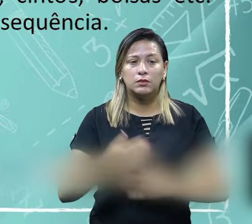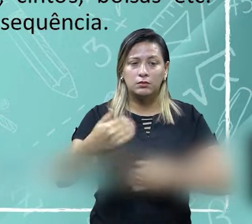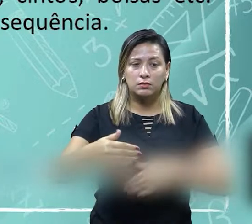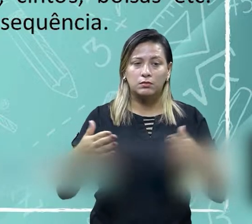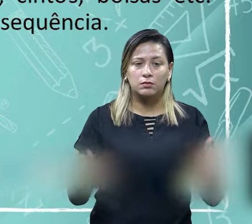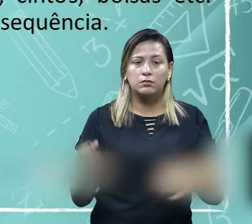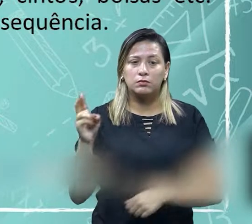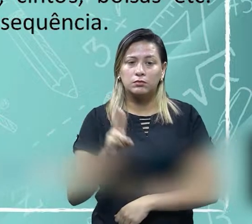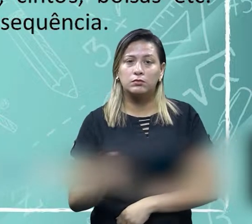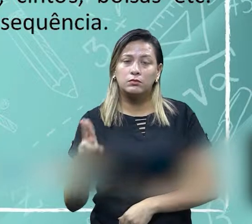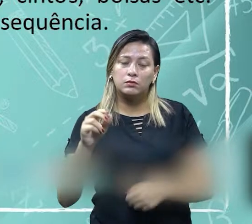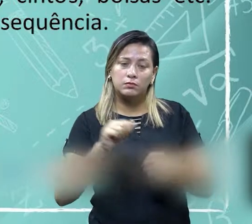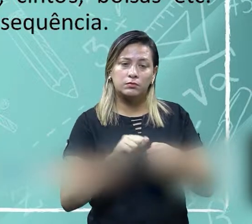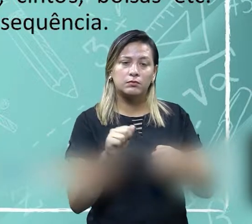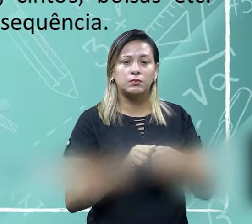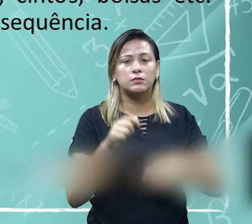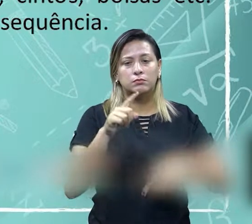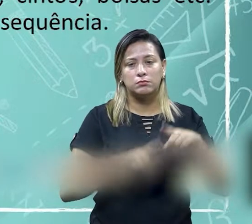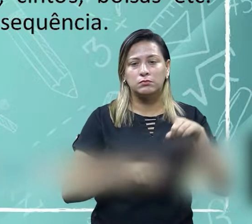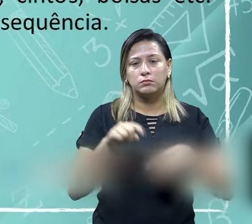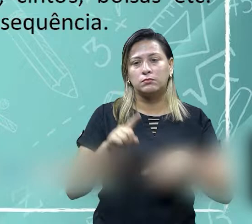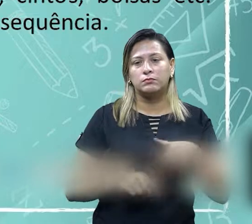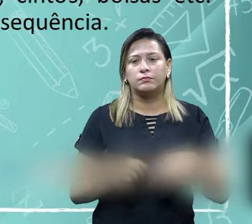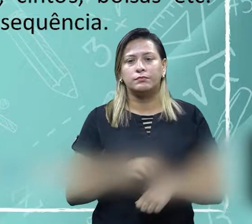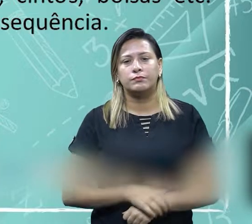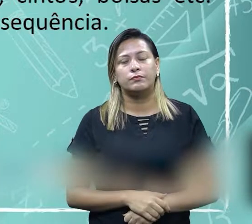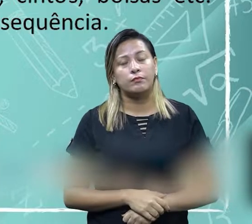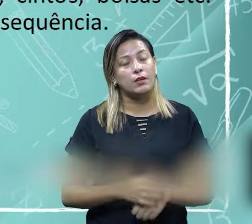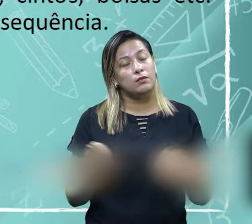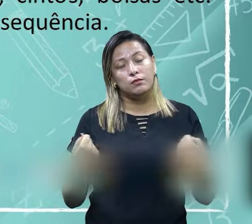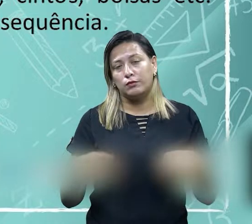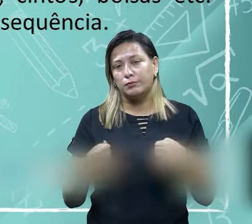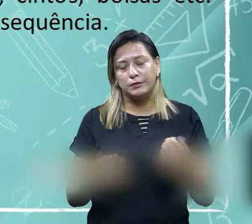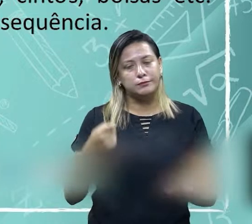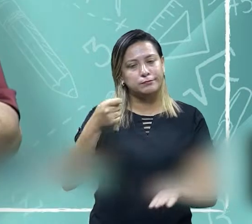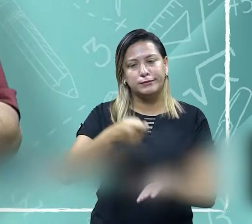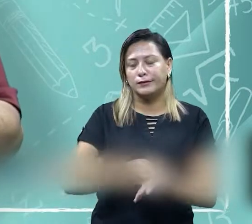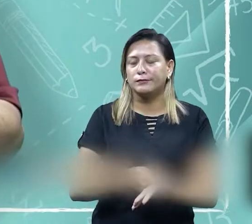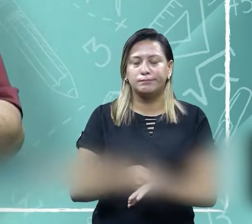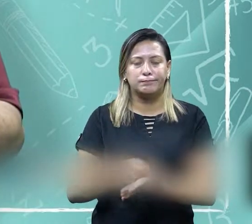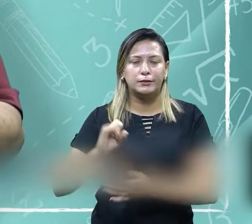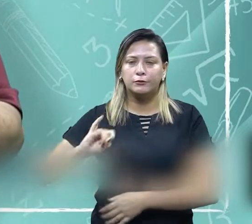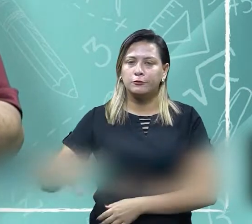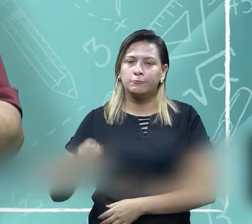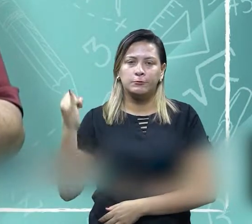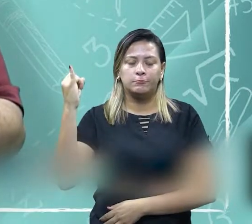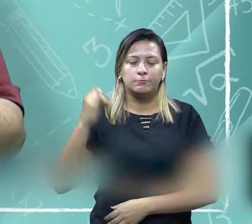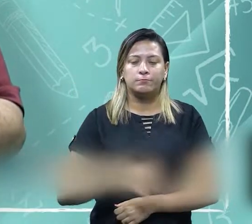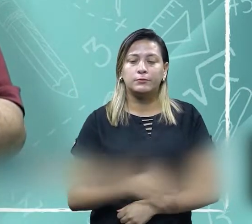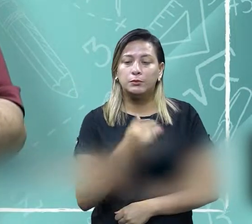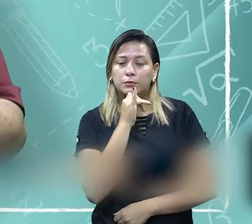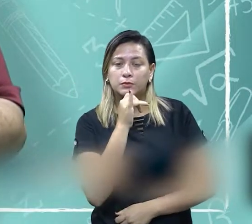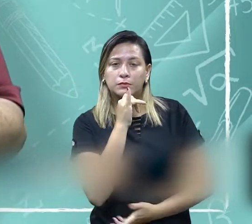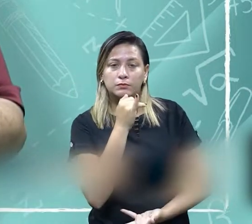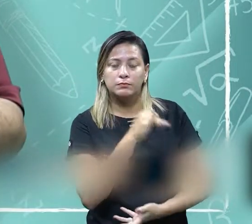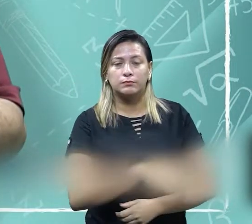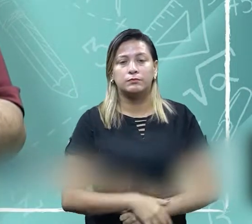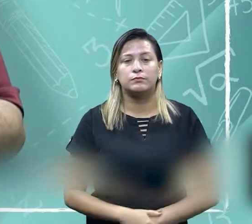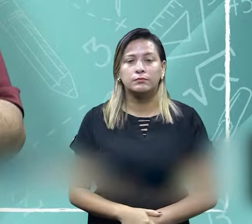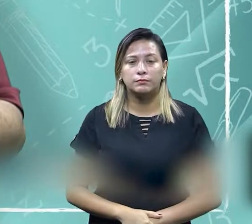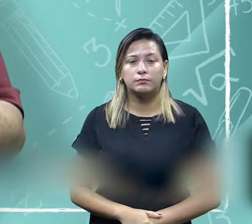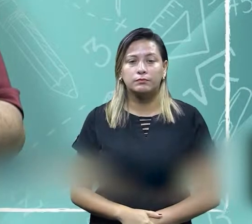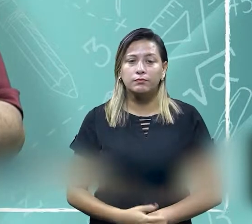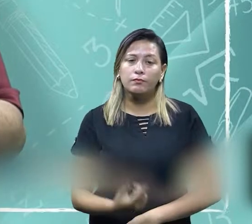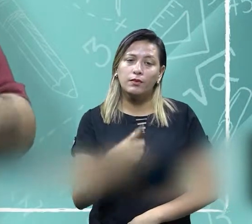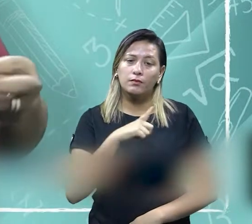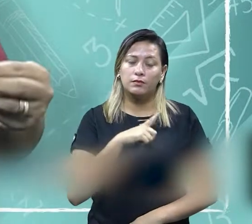embalagens e partes utilizadas na fabricação do produto, sem pagamento de imposto. Tá? Por exemplo,